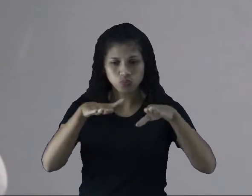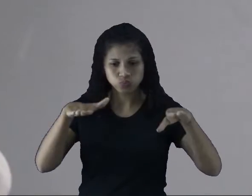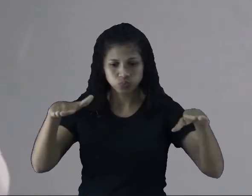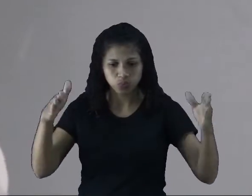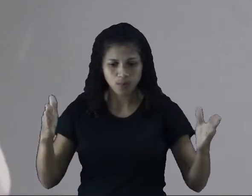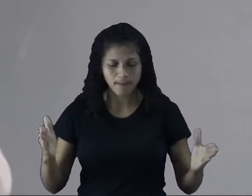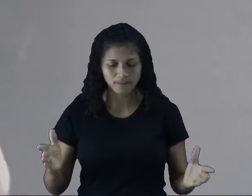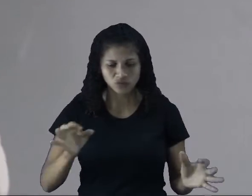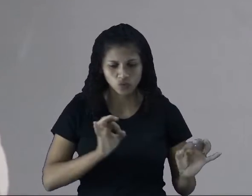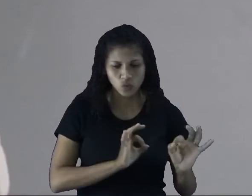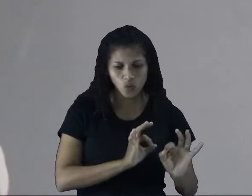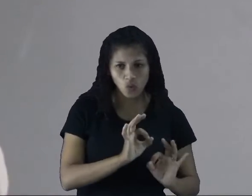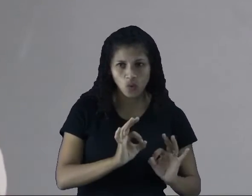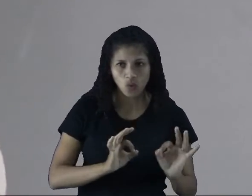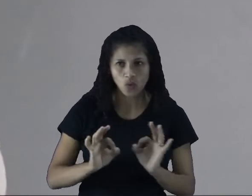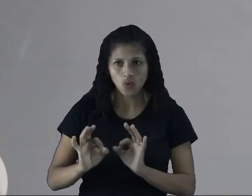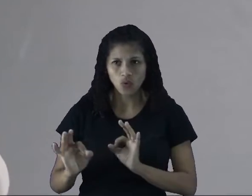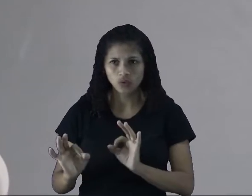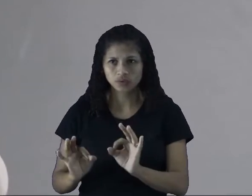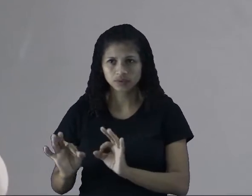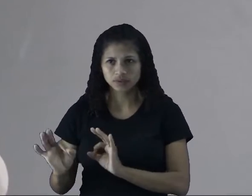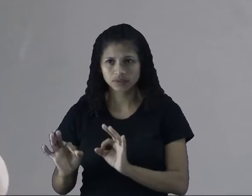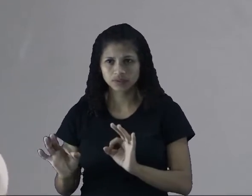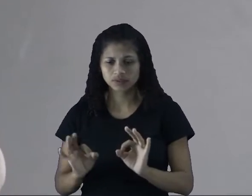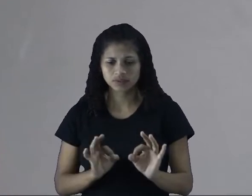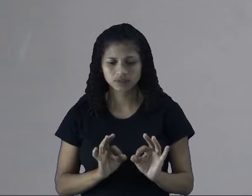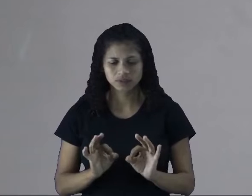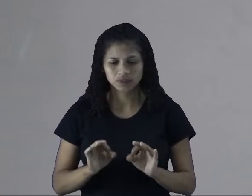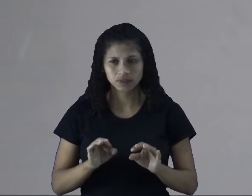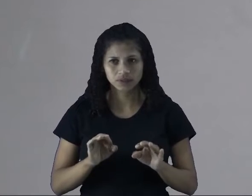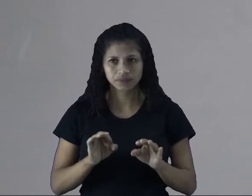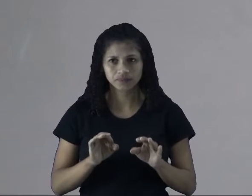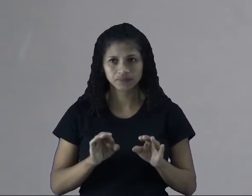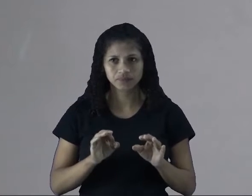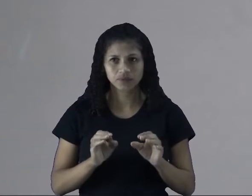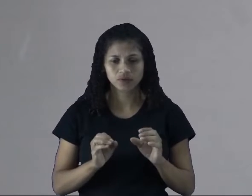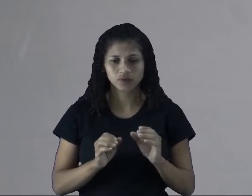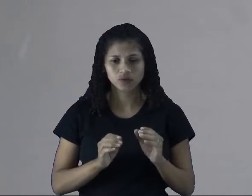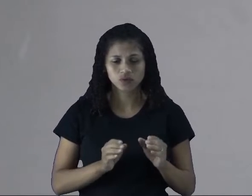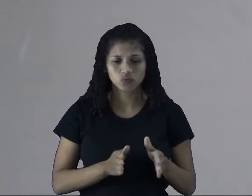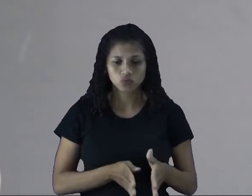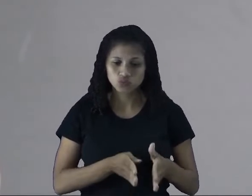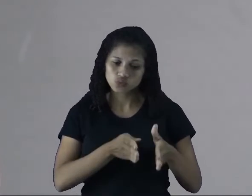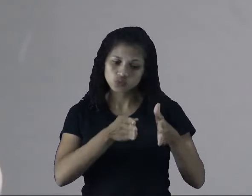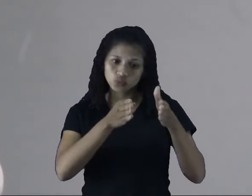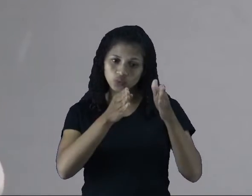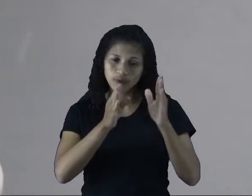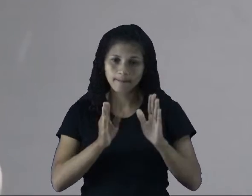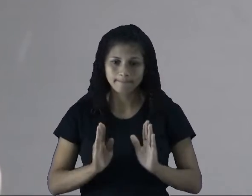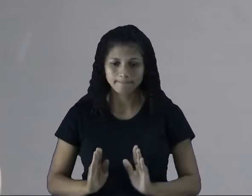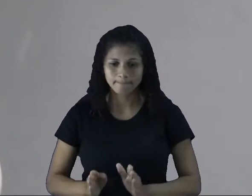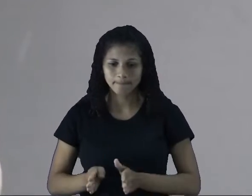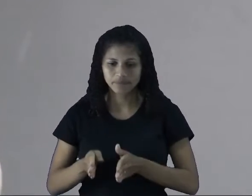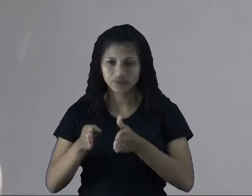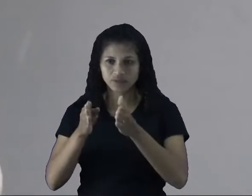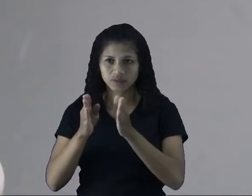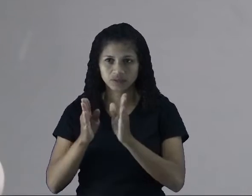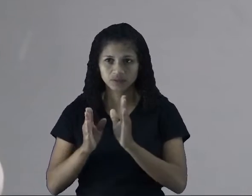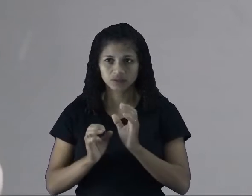tentou organizar essas cartas ali de forma com que elas ficassem agrupadas, né, a respeito ali de suas